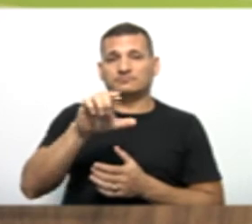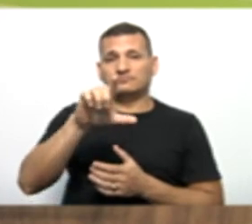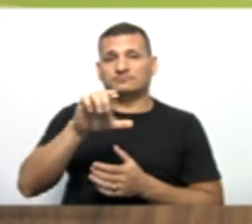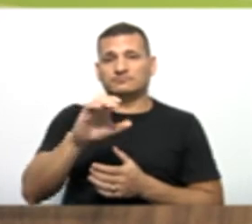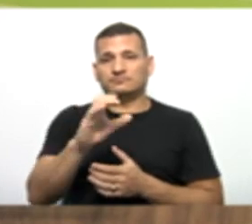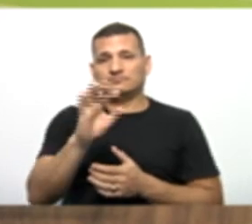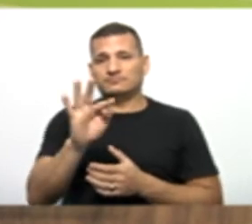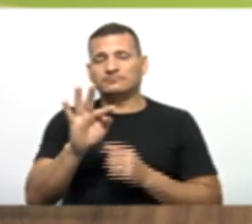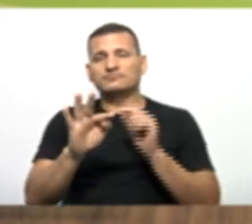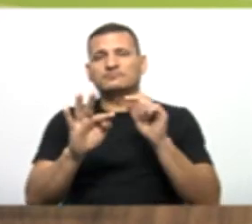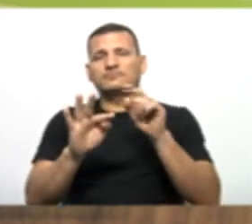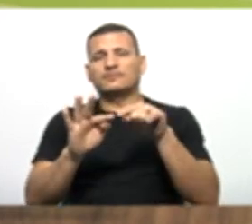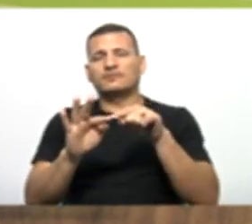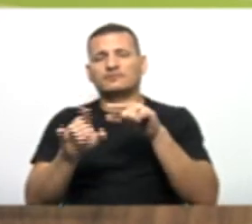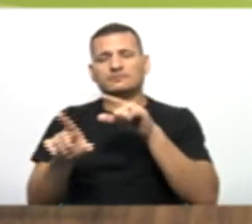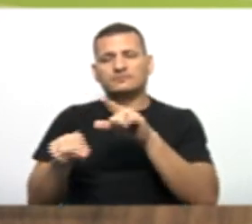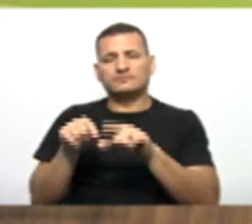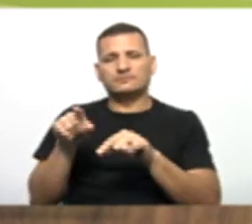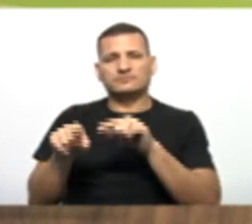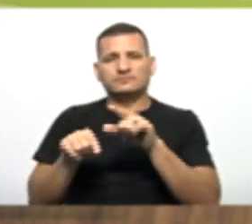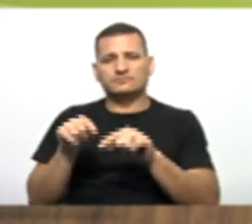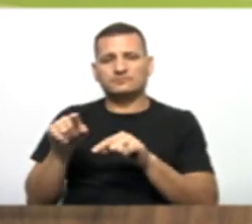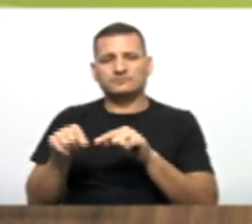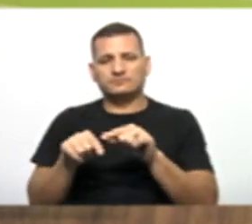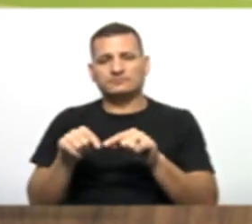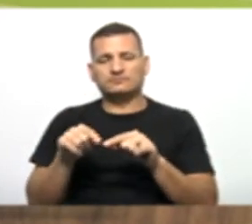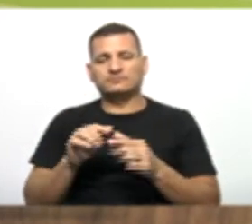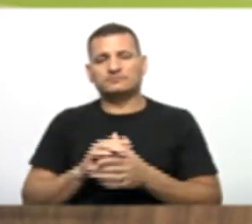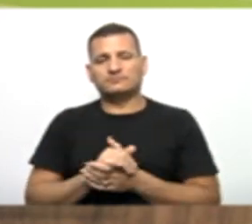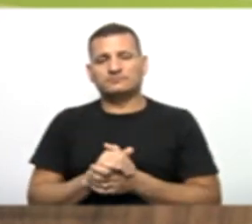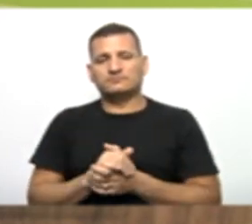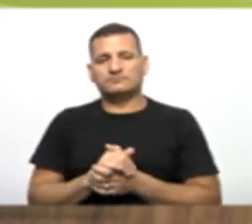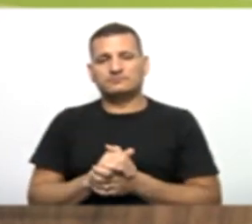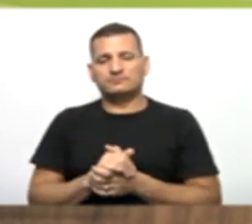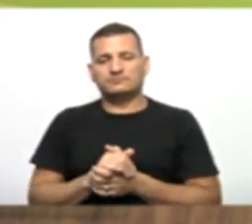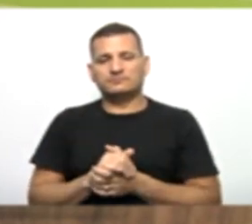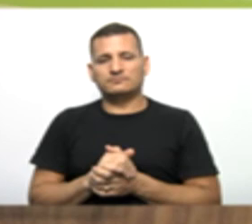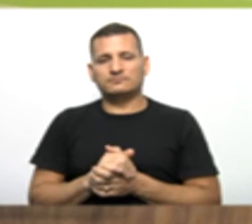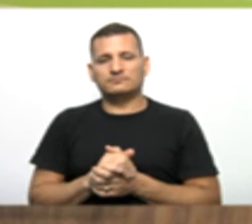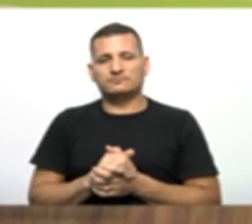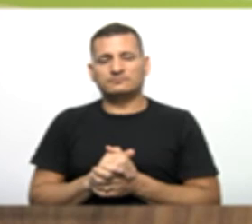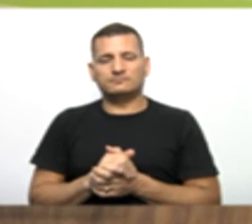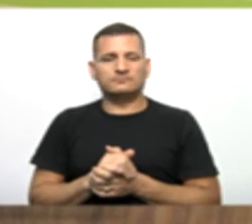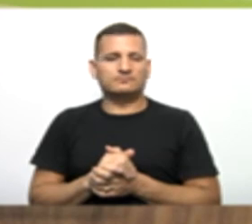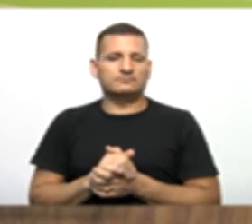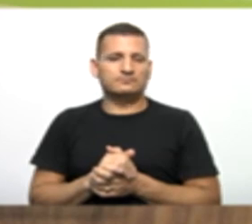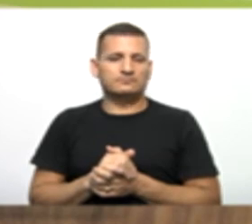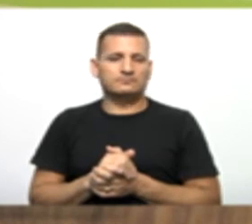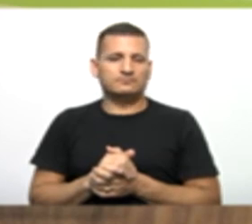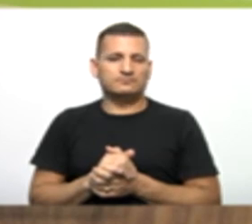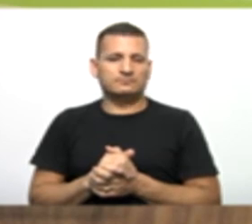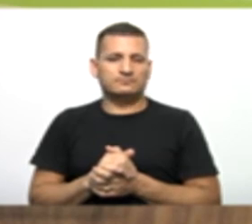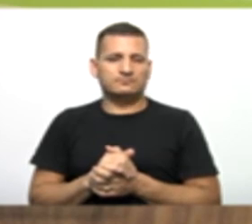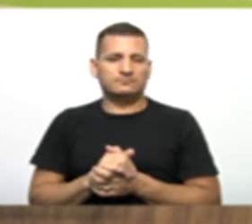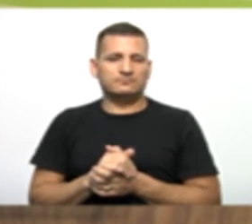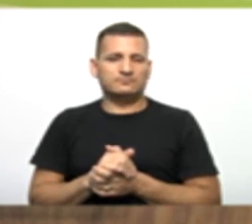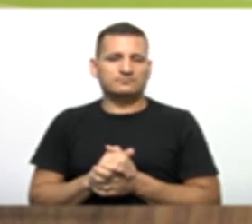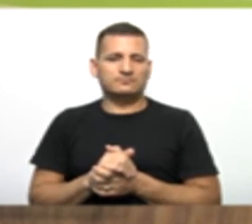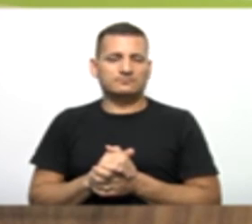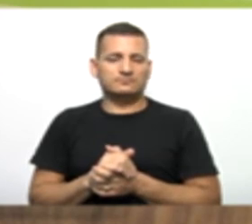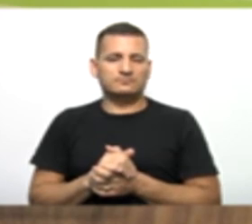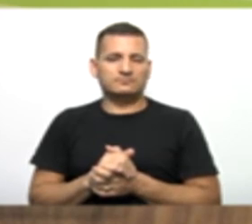diz, é uma seleção. Então, eu posso fazer com que eu não precise de todas